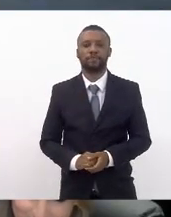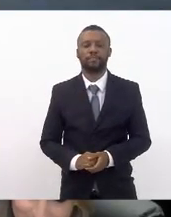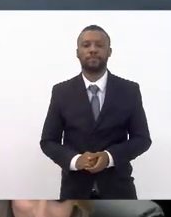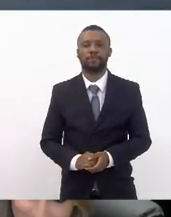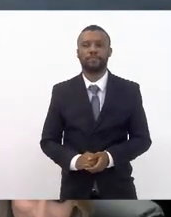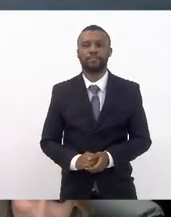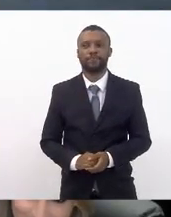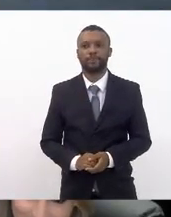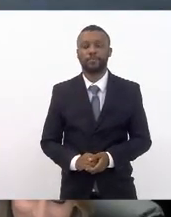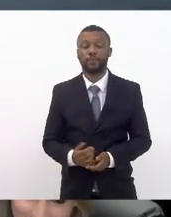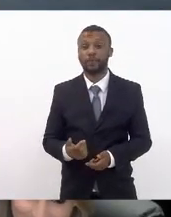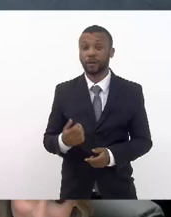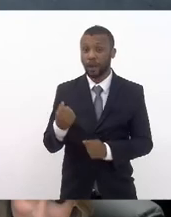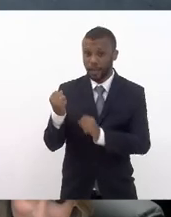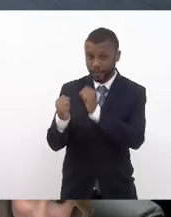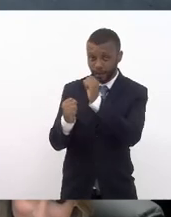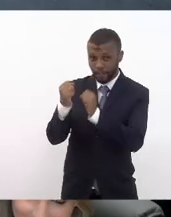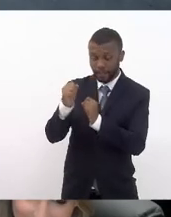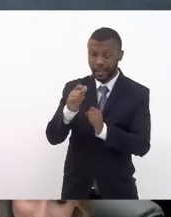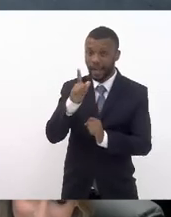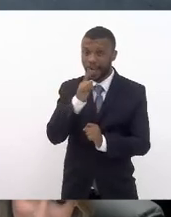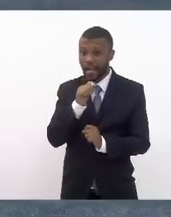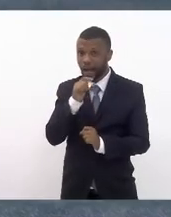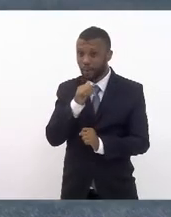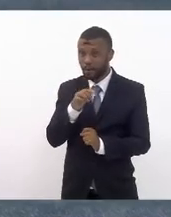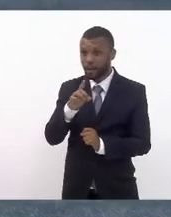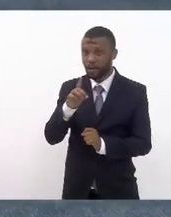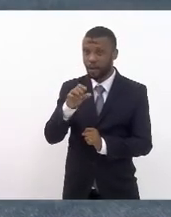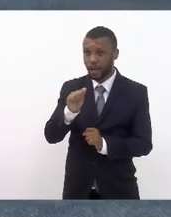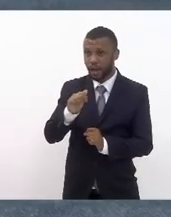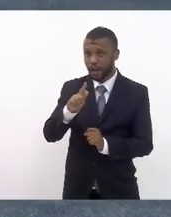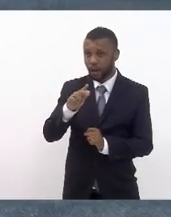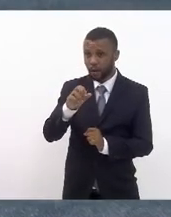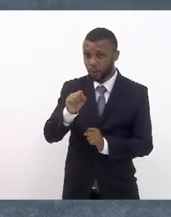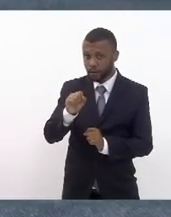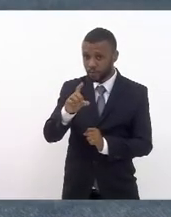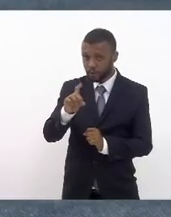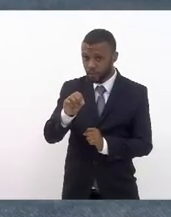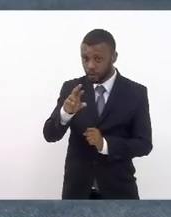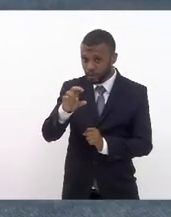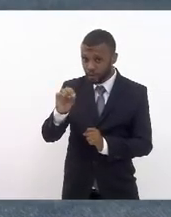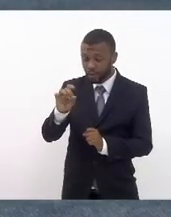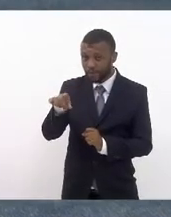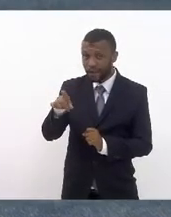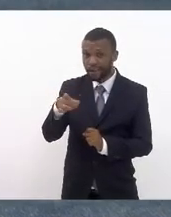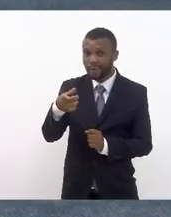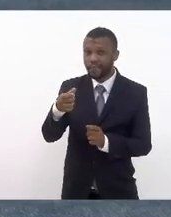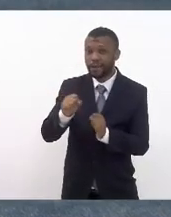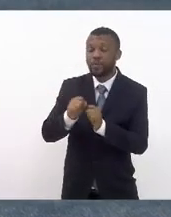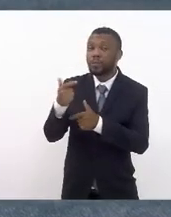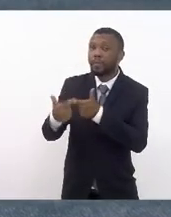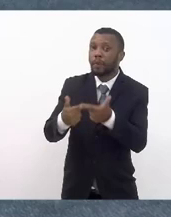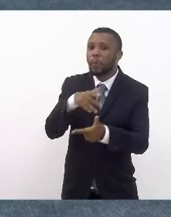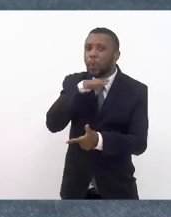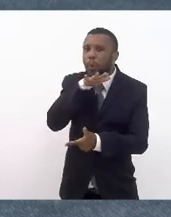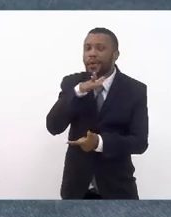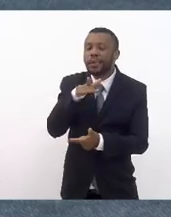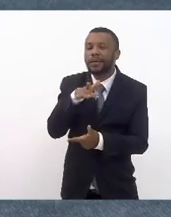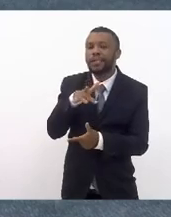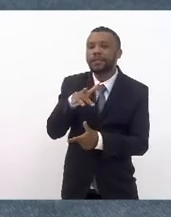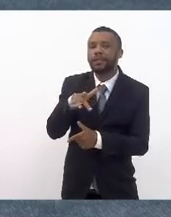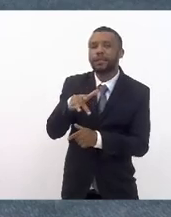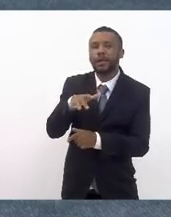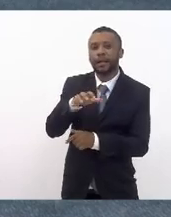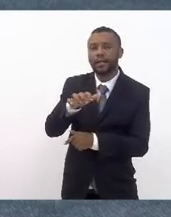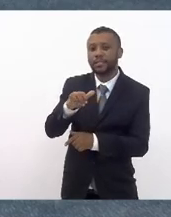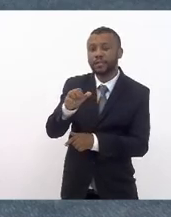Dizer que a Água dos Rios vem fazendo um serviço muito ruim na cidade de Duque de Caxias. Hoje mesmo estive